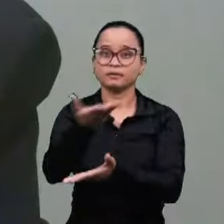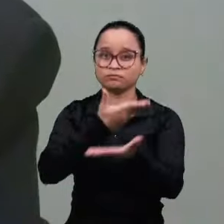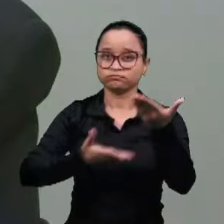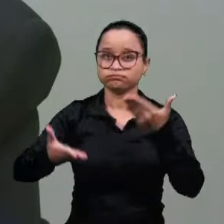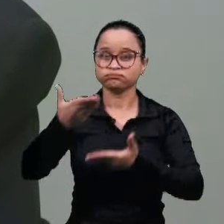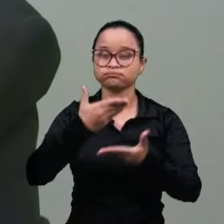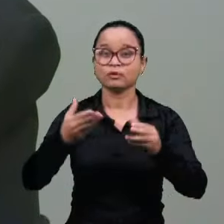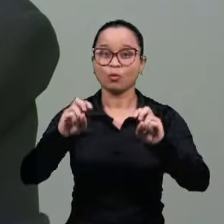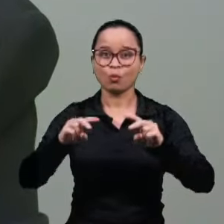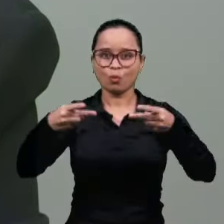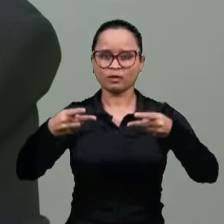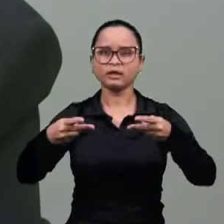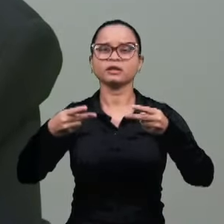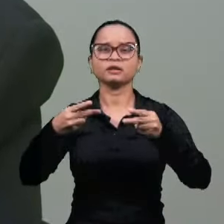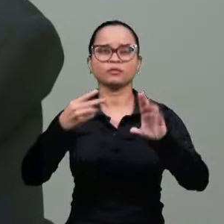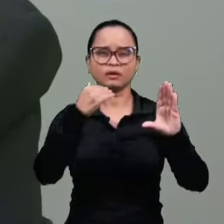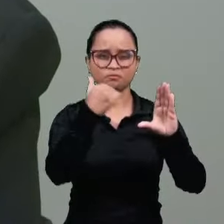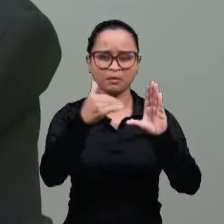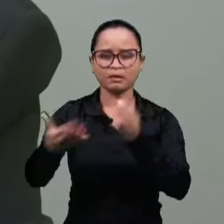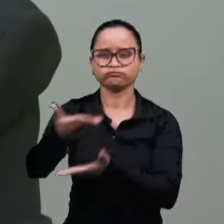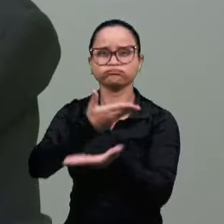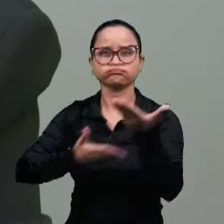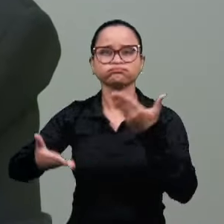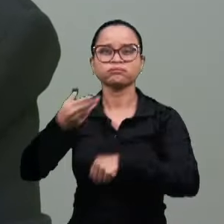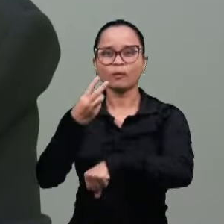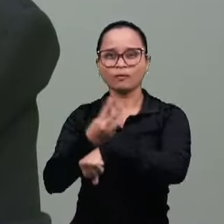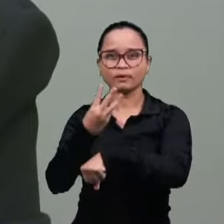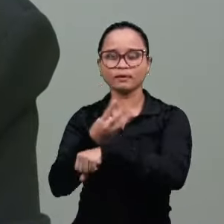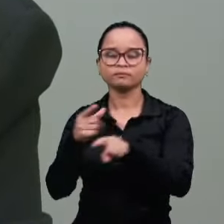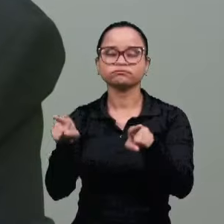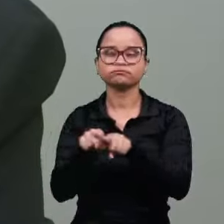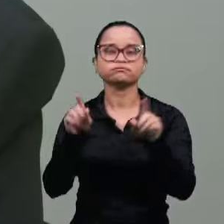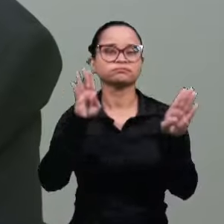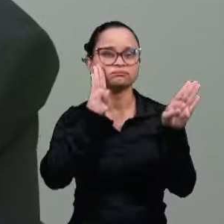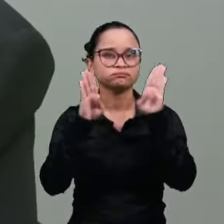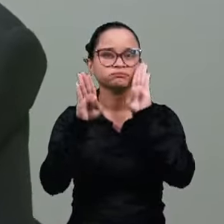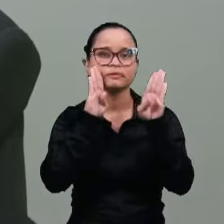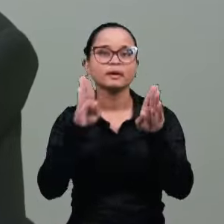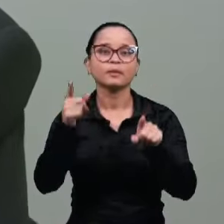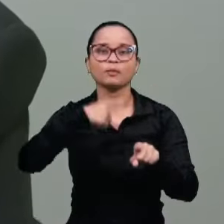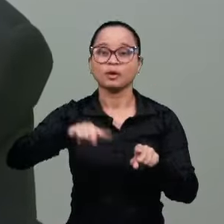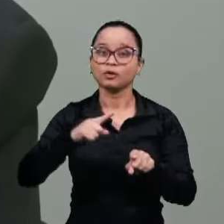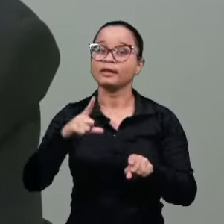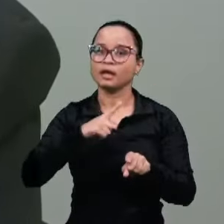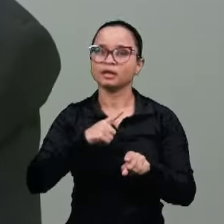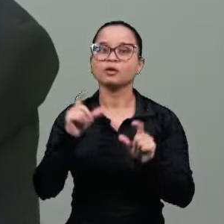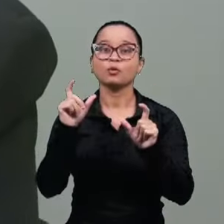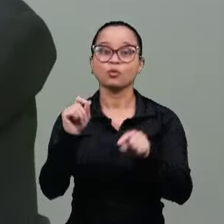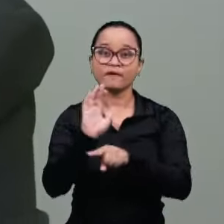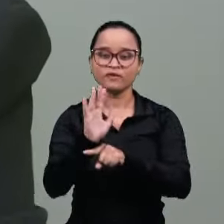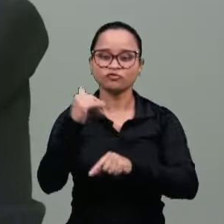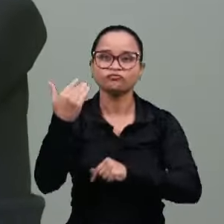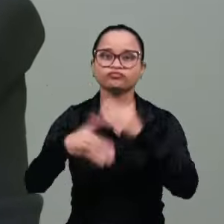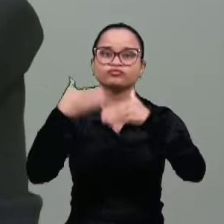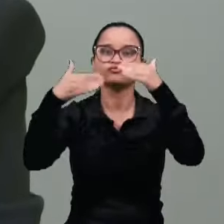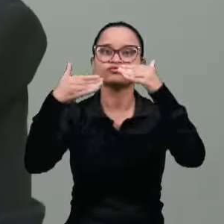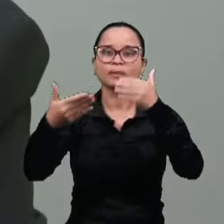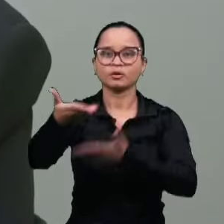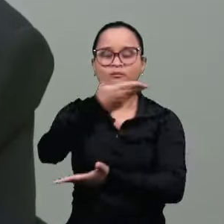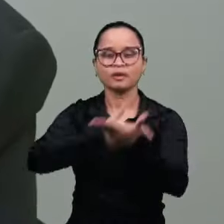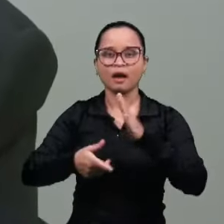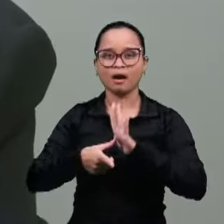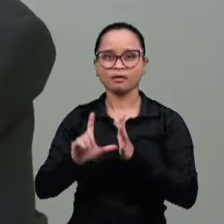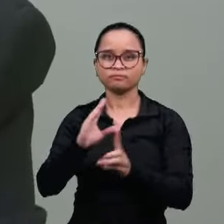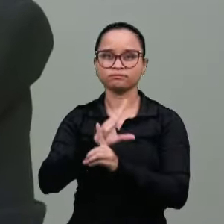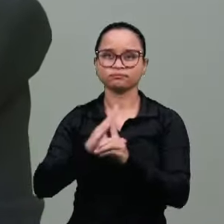link no WhatsApp, no seu Facebook, para que possamos ter mais engajamento nessa participação do pré-culto. E esse momento